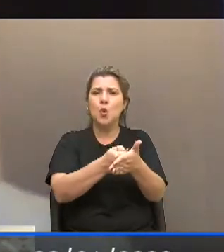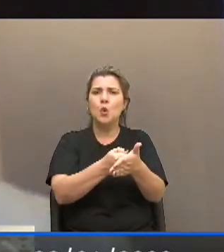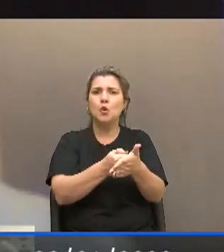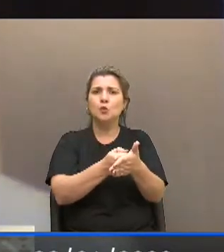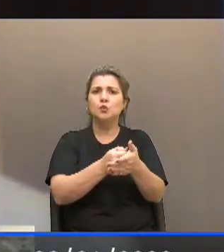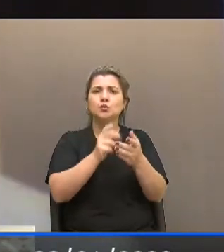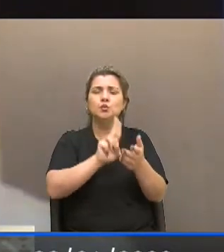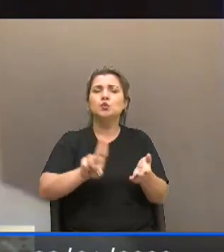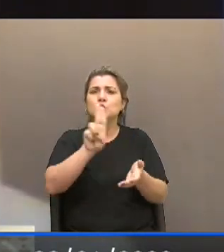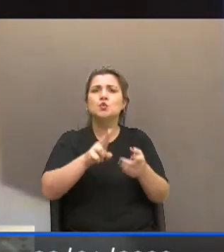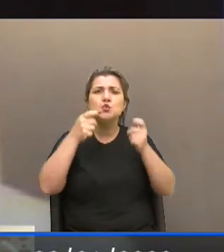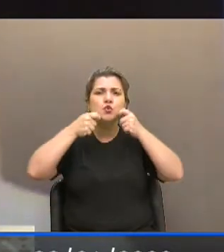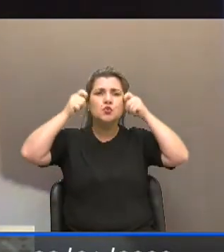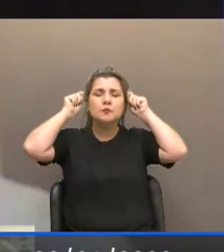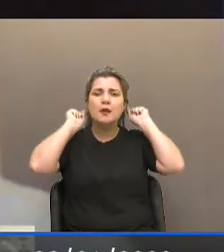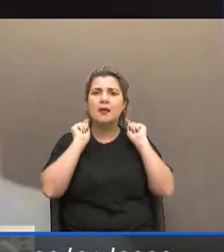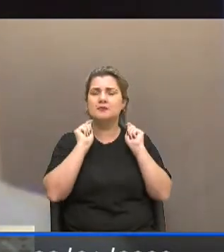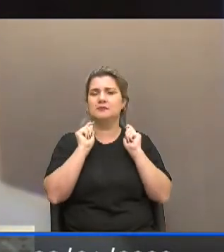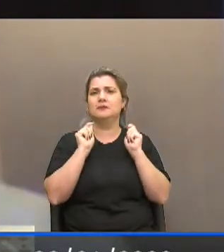município de Blumenau, Santa Catarina.